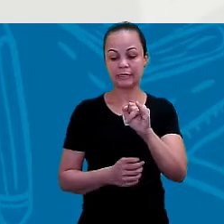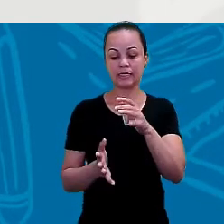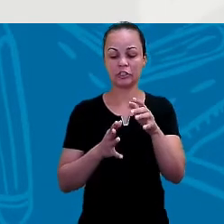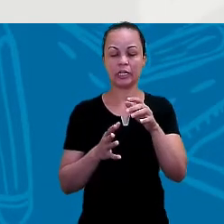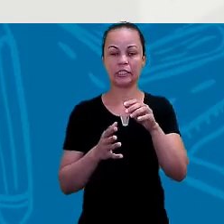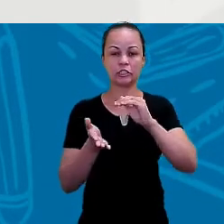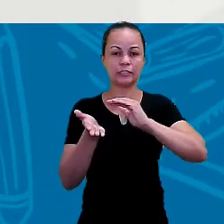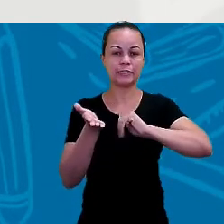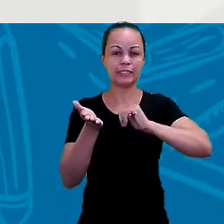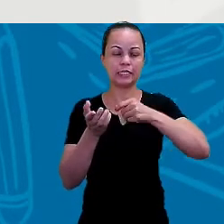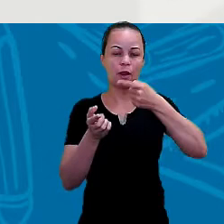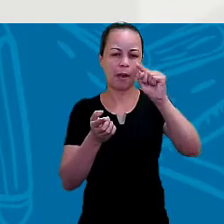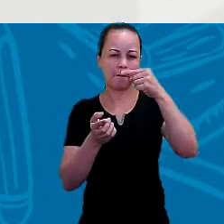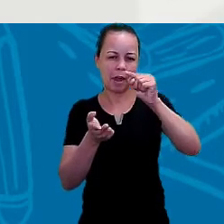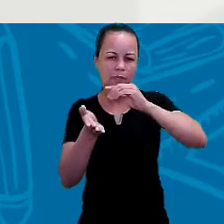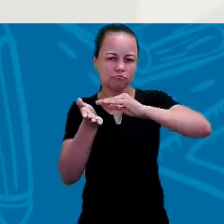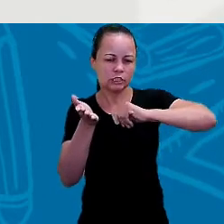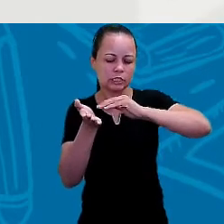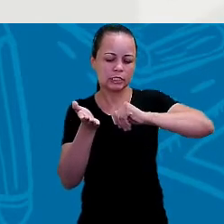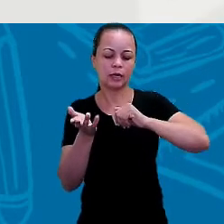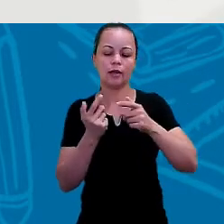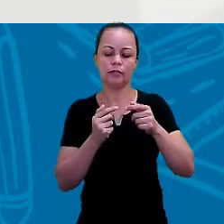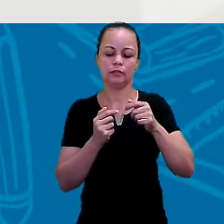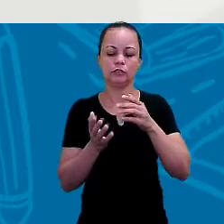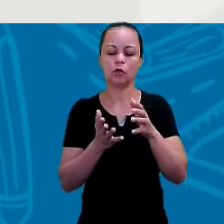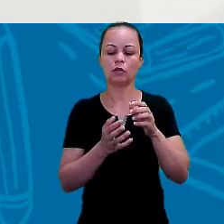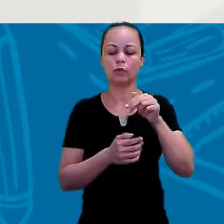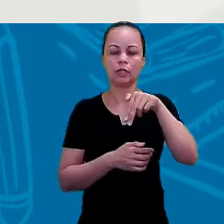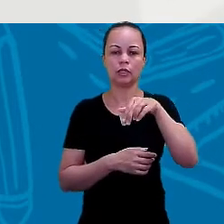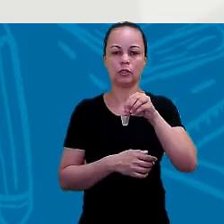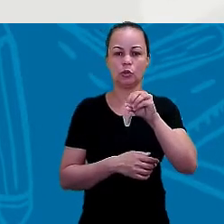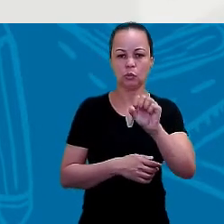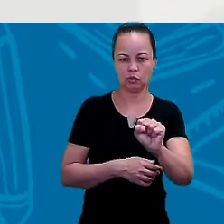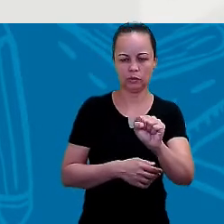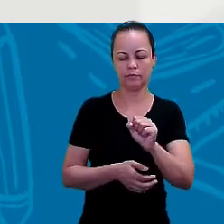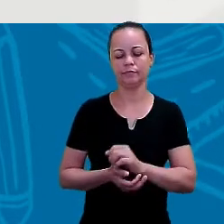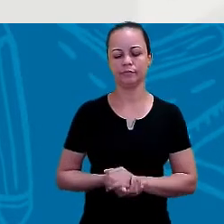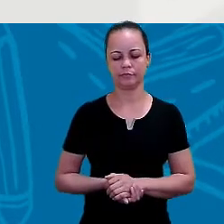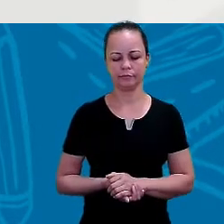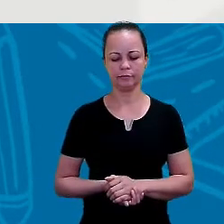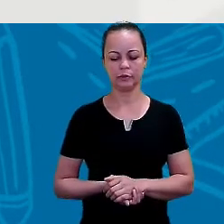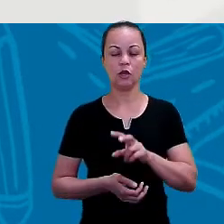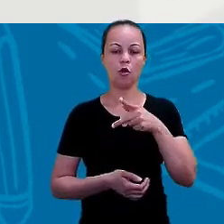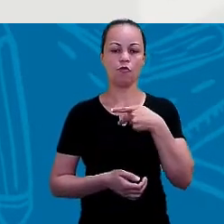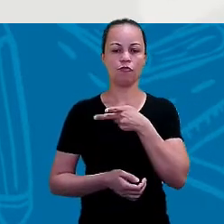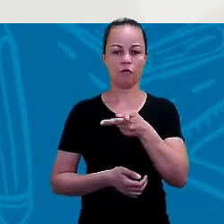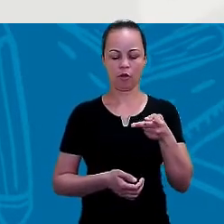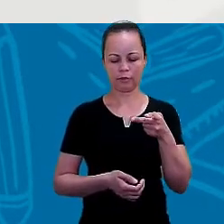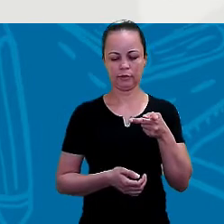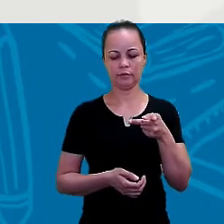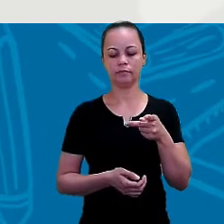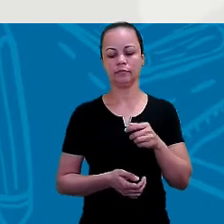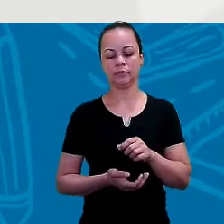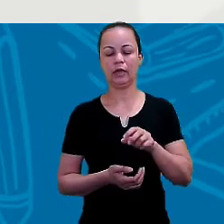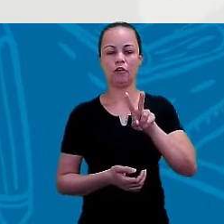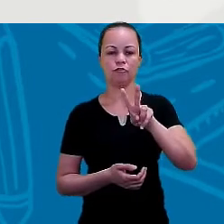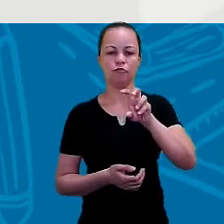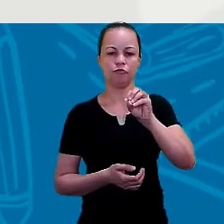Deixa de ser nós e se torna nos, tá? O vós, a mesma coisa. Vus,